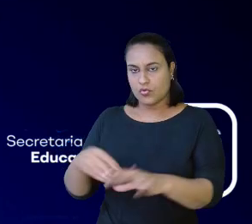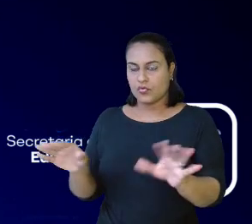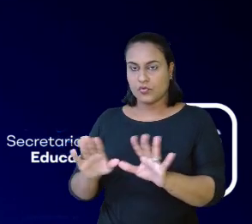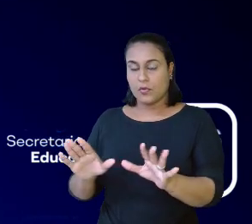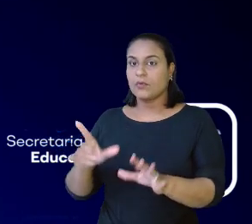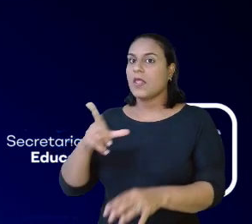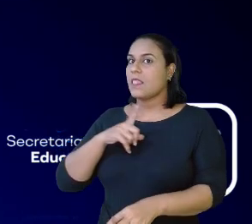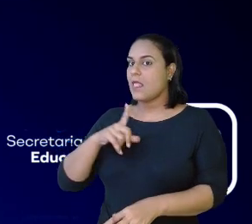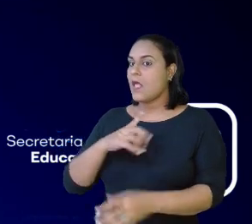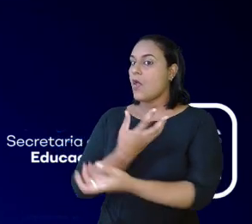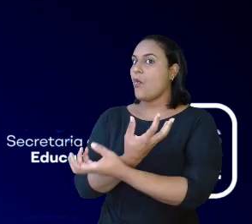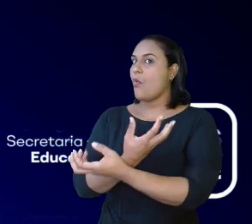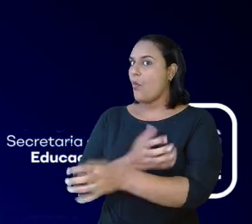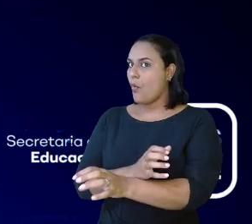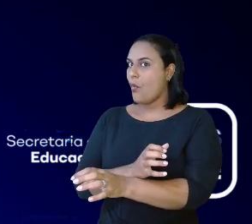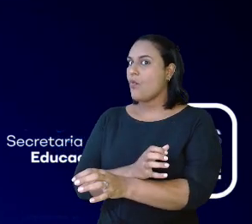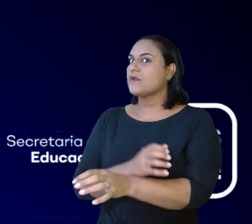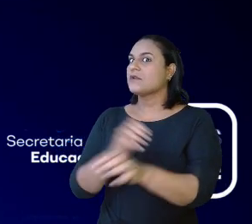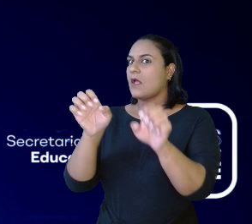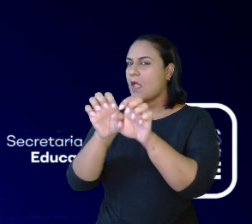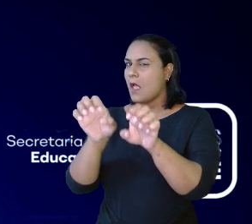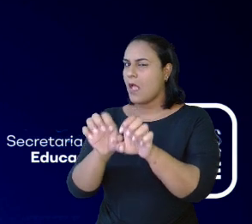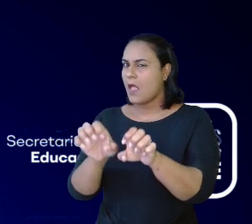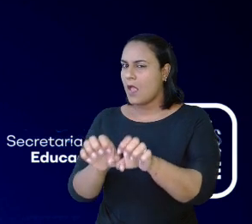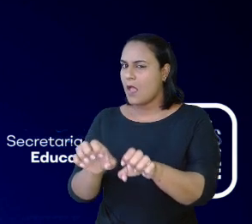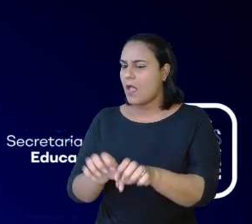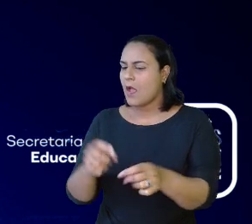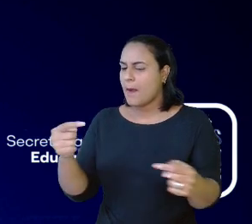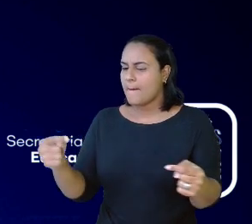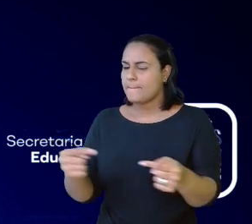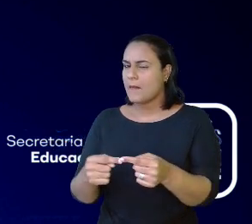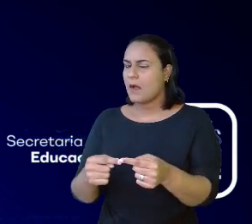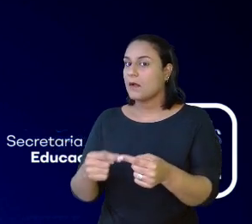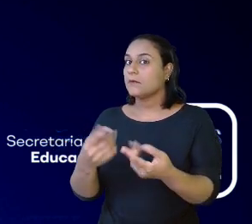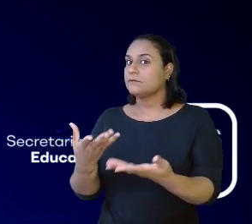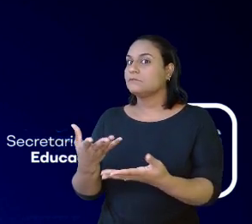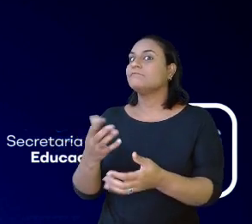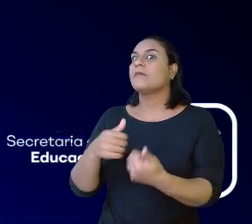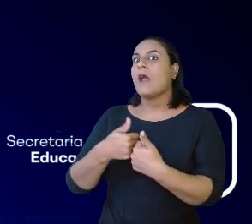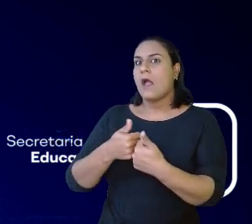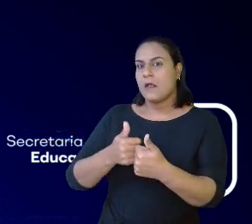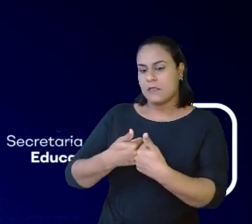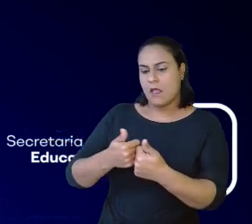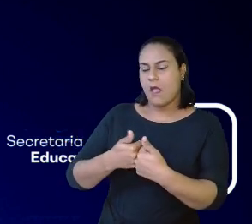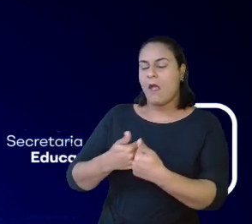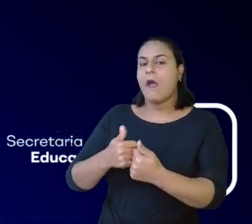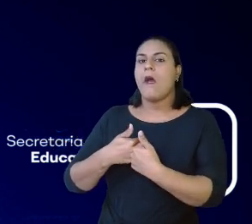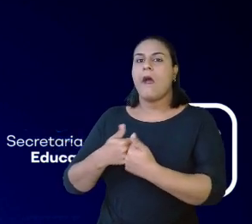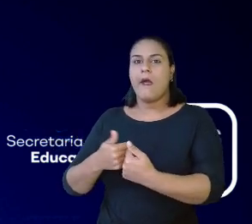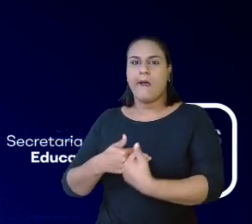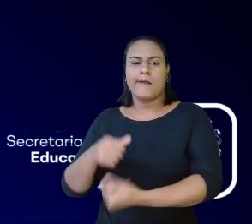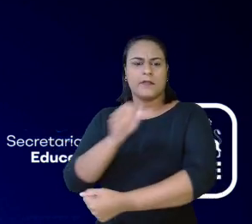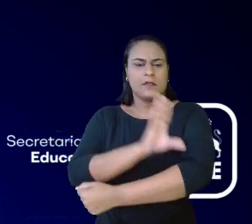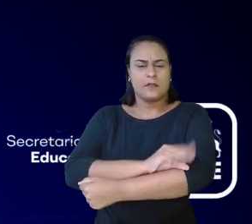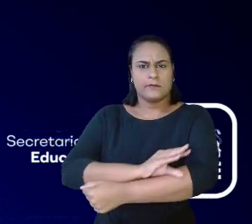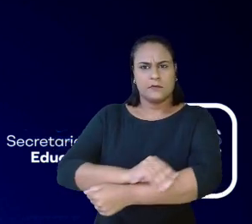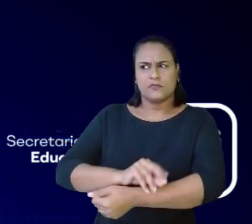os ossos e estruturas associadas a eles, como a cartilagem, os tendões,